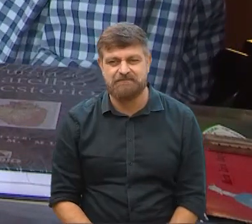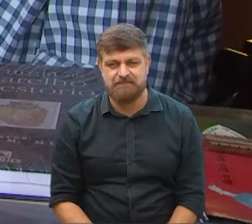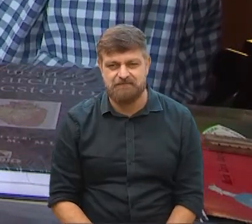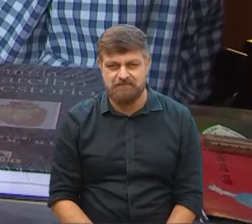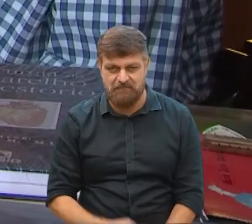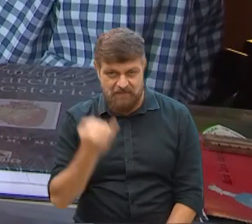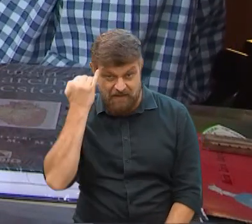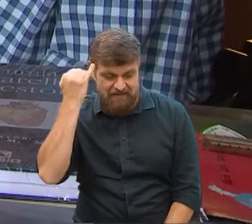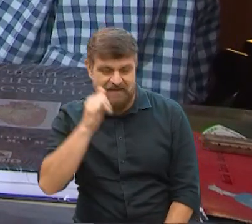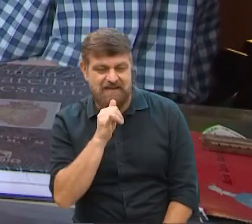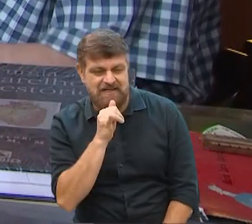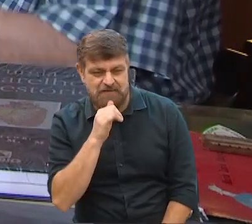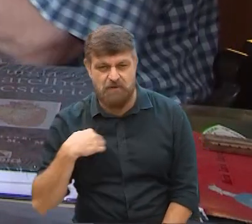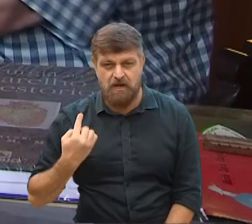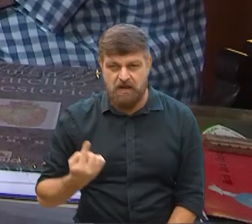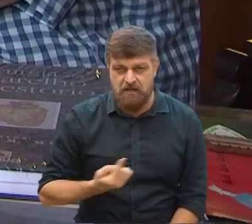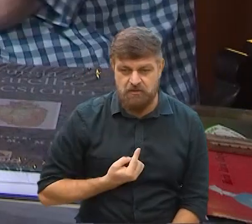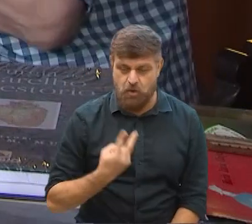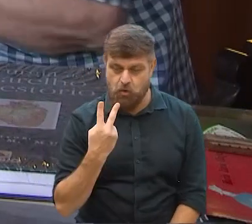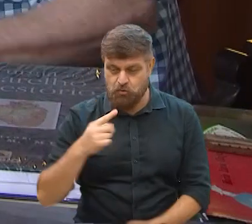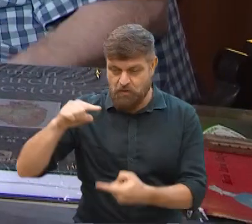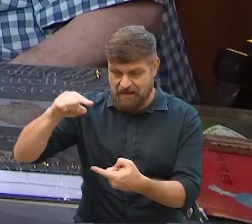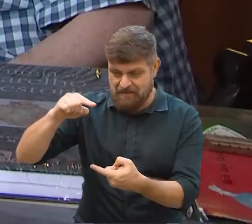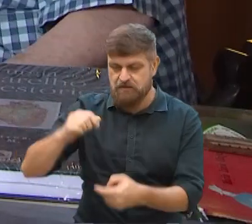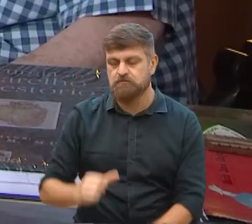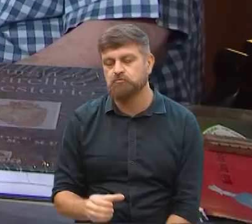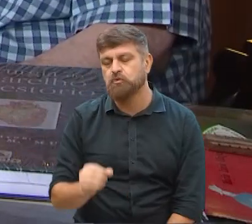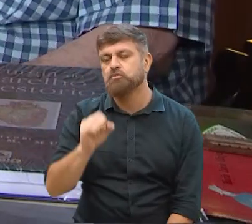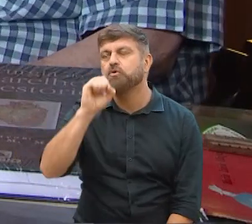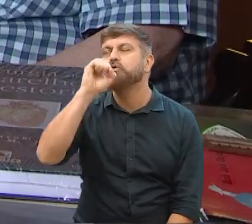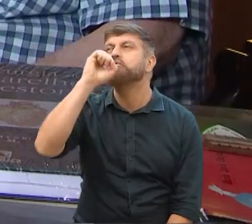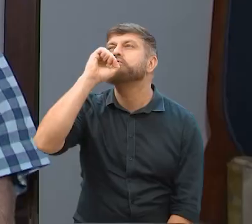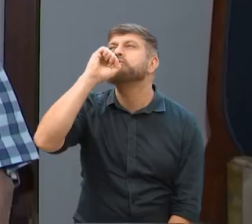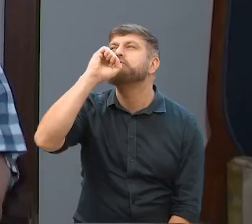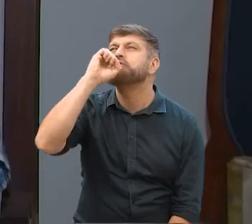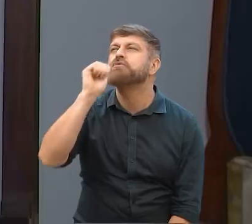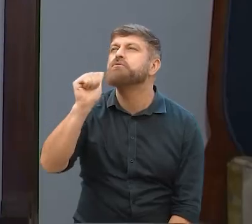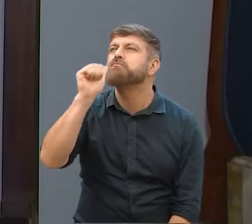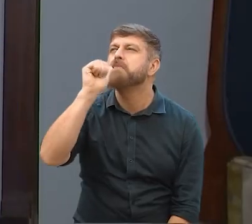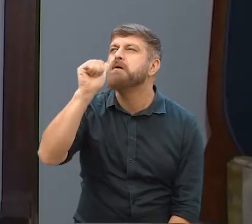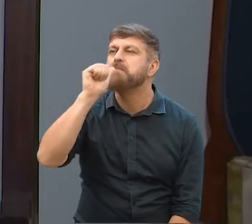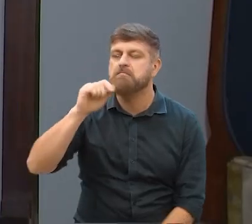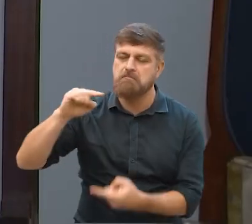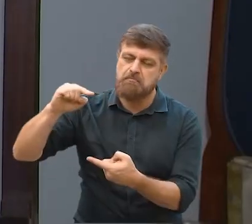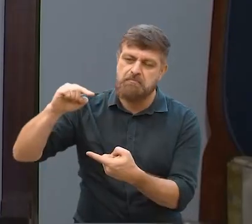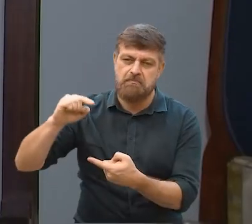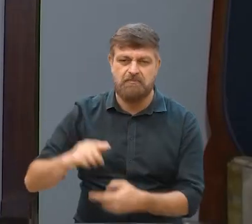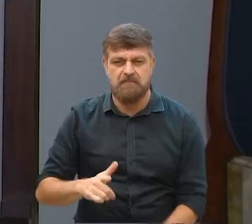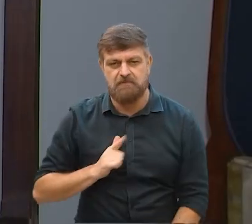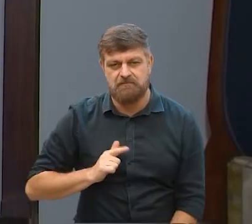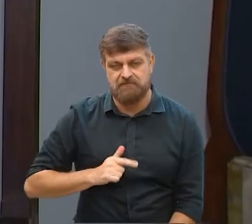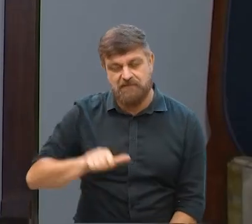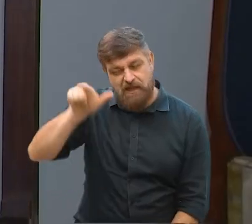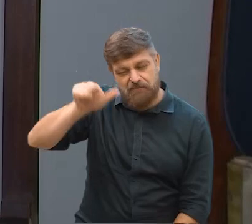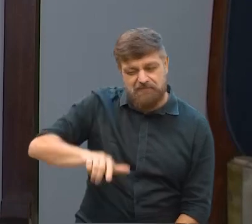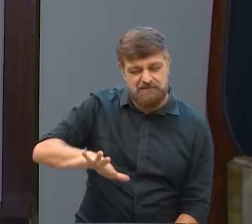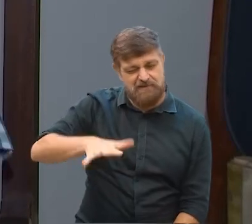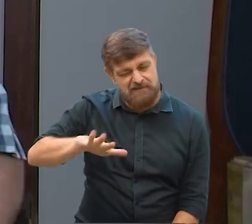uma ideia, então nós tomamos 2 litros de água, vá. Todo mundo diz que tem que tomar 2 litros, não é bem assim, 2 litros para quem tem